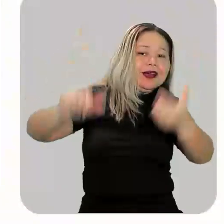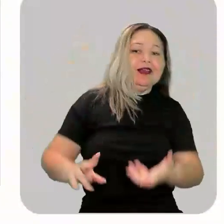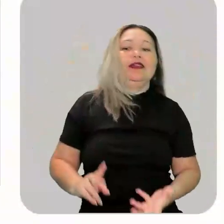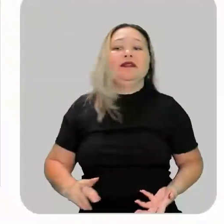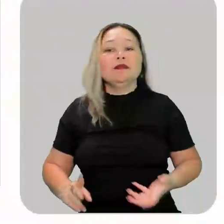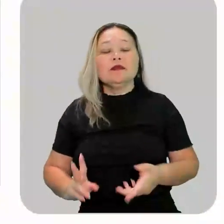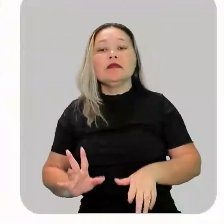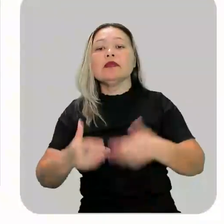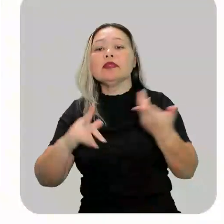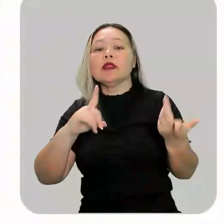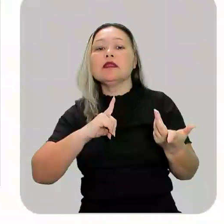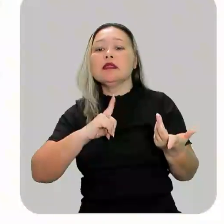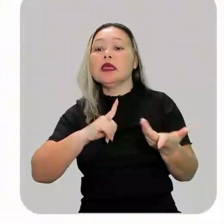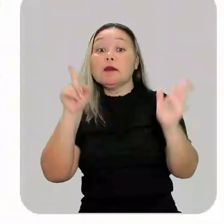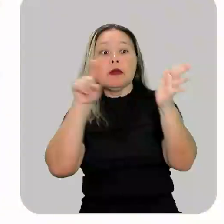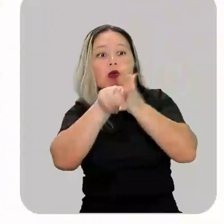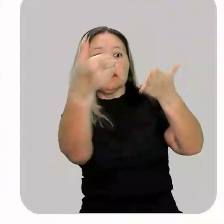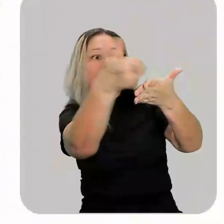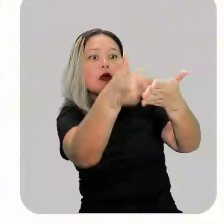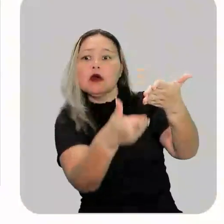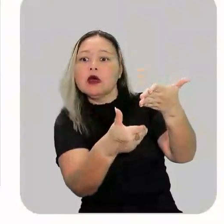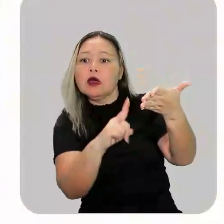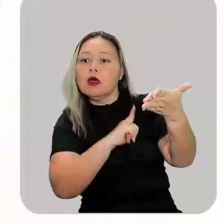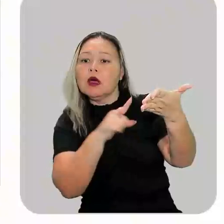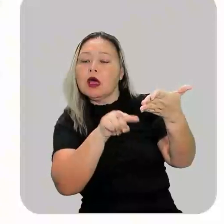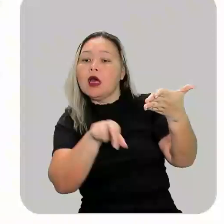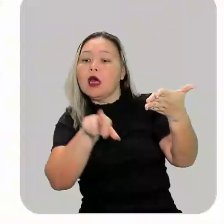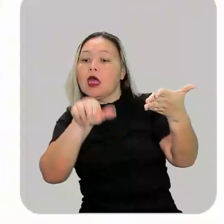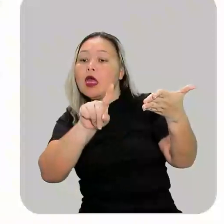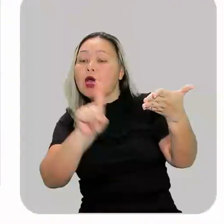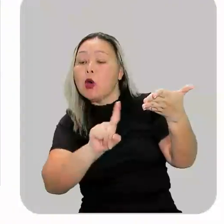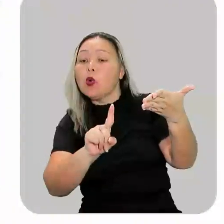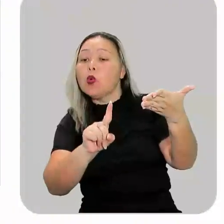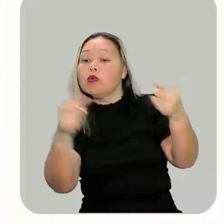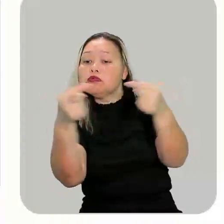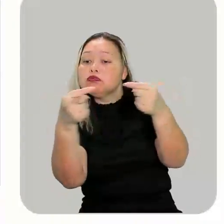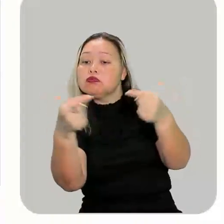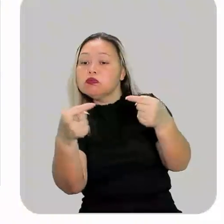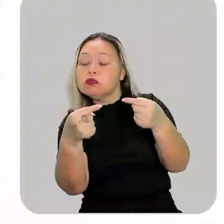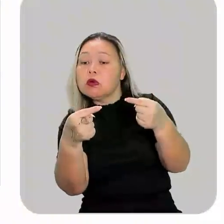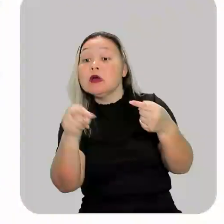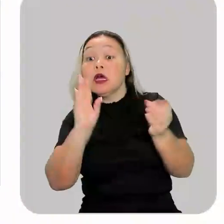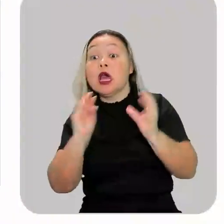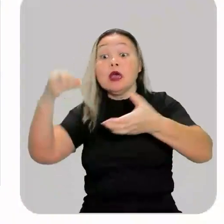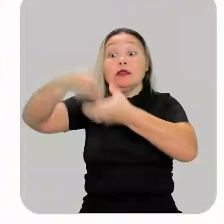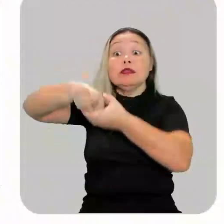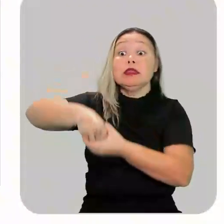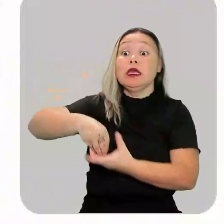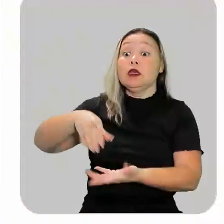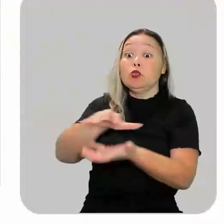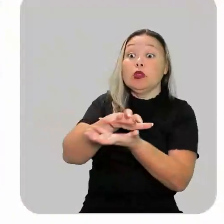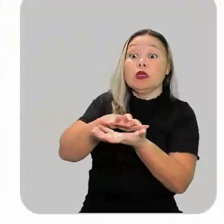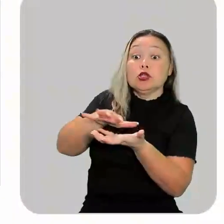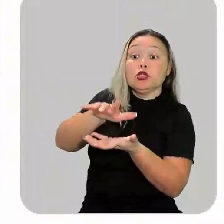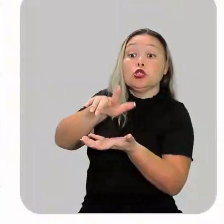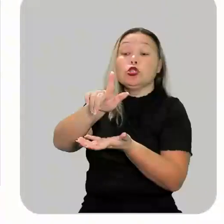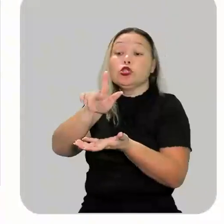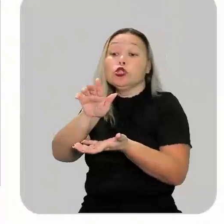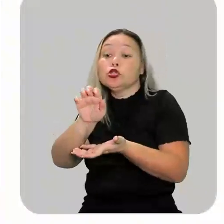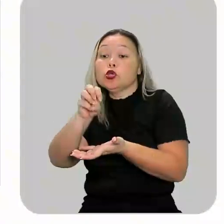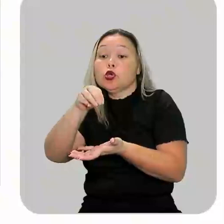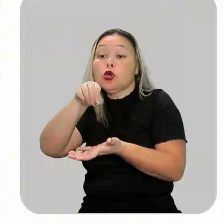Olha só, tem questão que cobra razão e proporção na geometria. Tem. Né? Tem